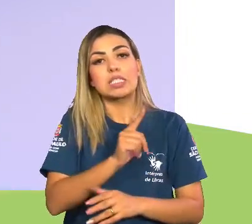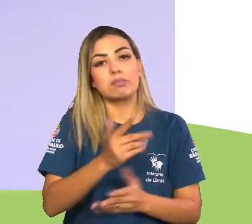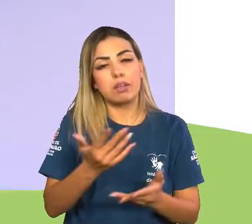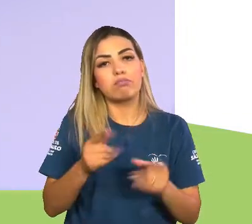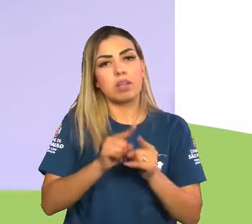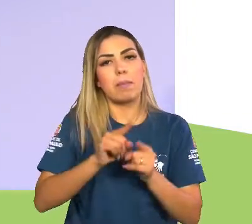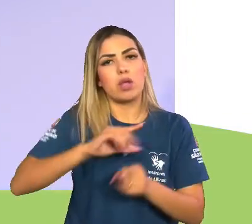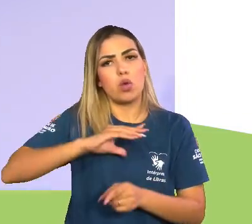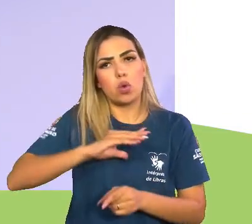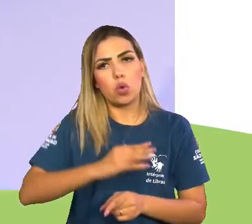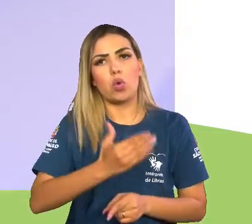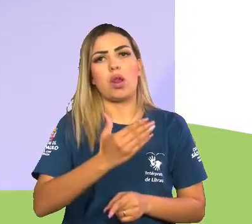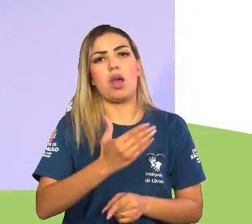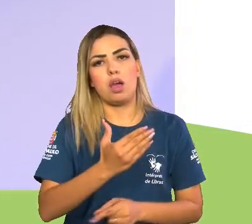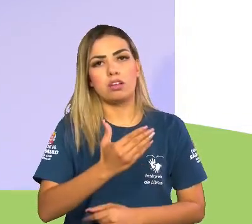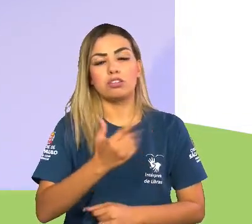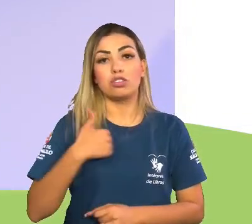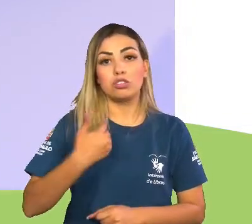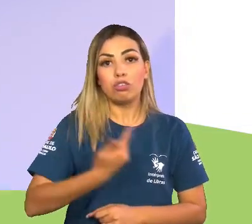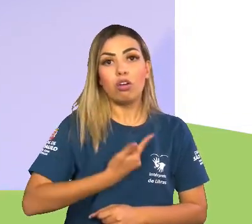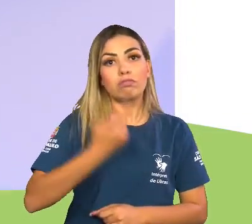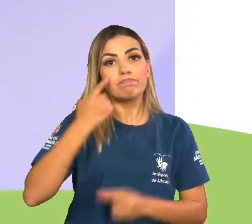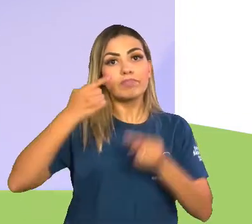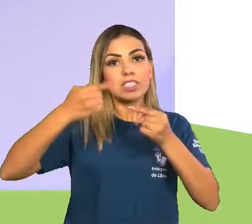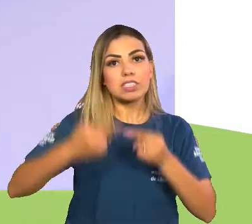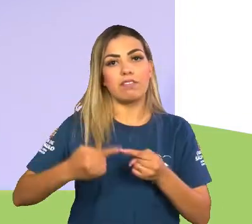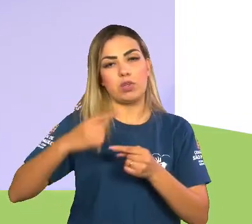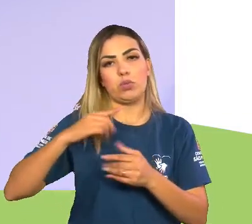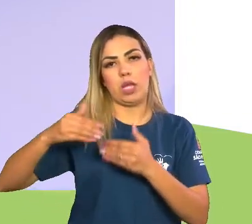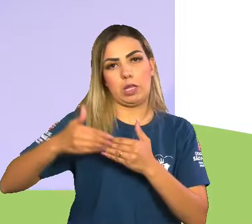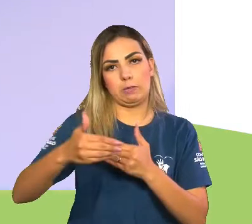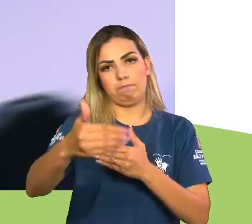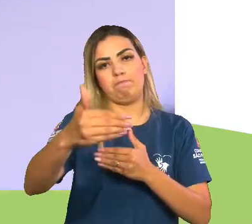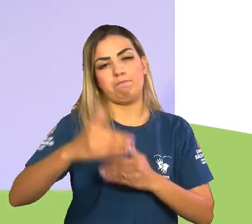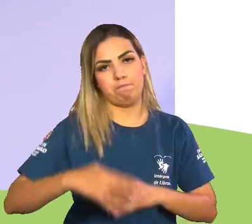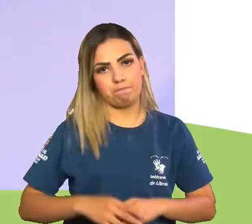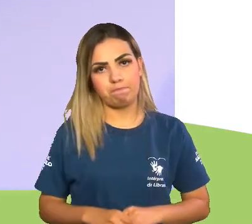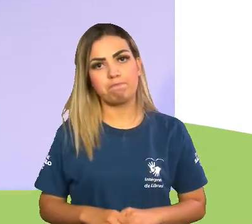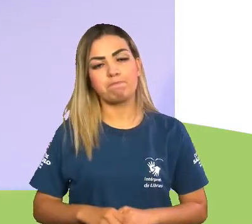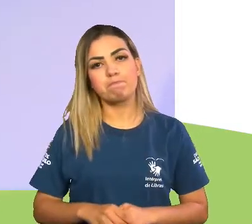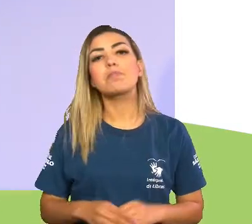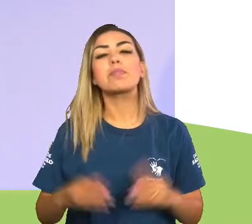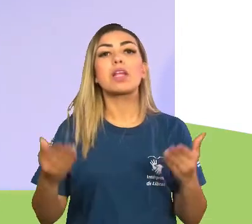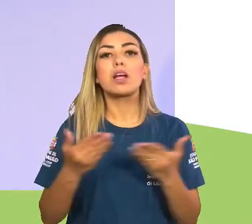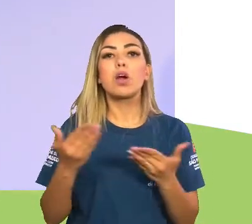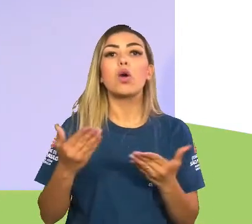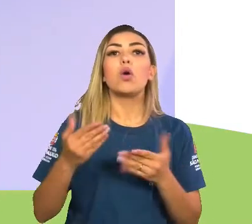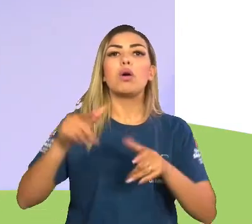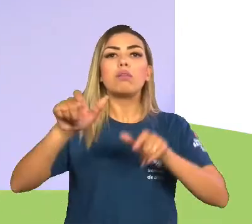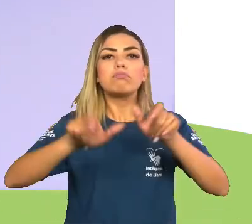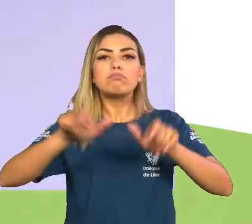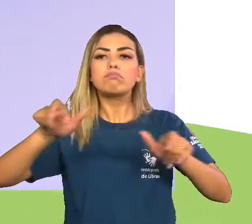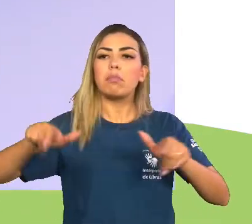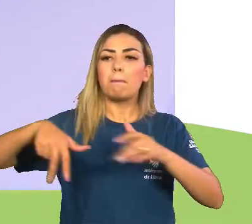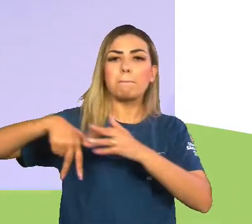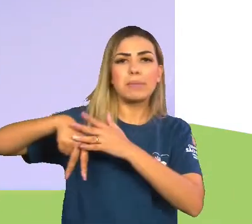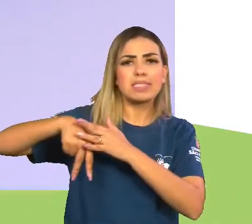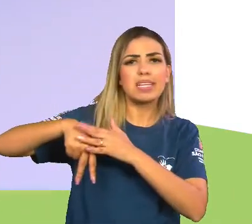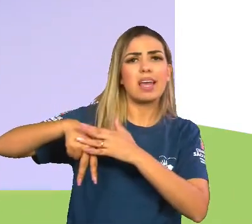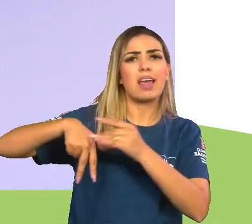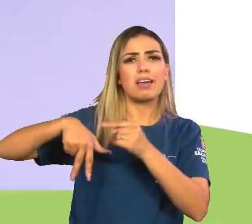encaramos os desafios à frente. aos nossos pacientes e seus